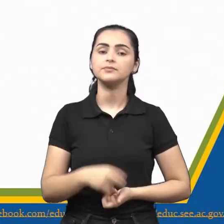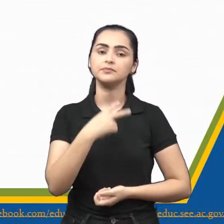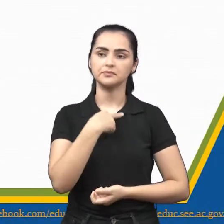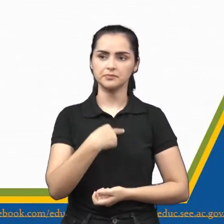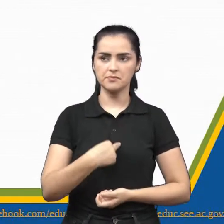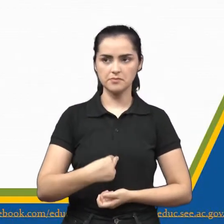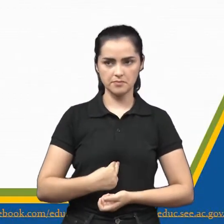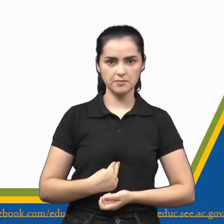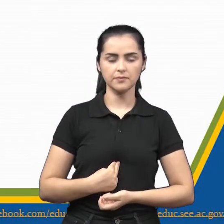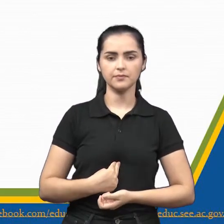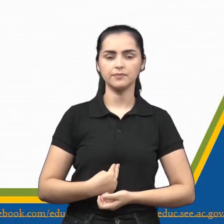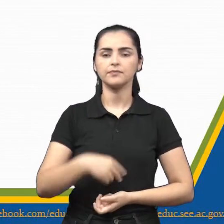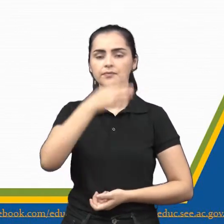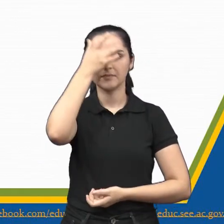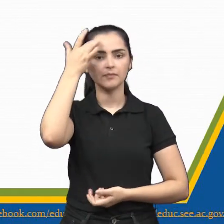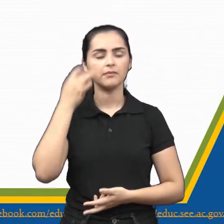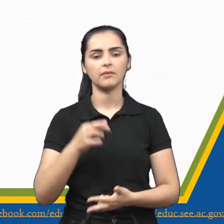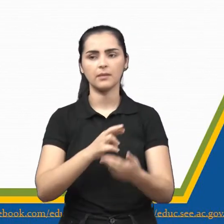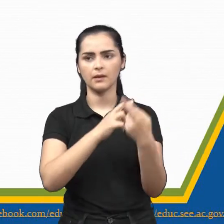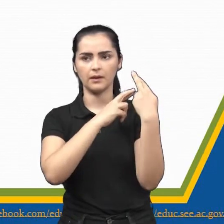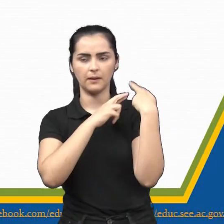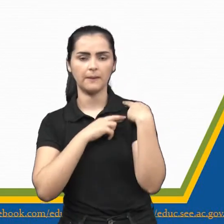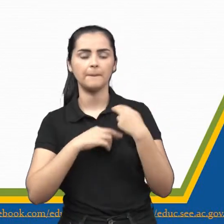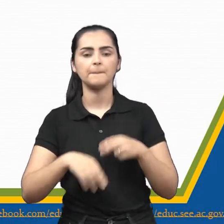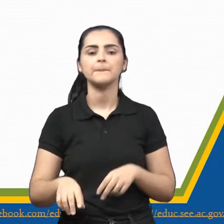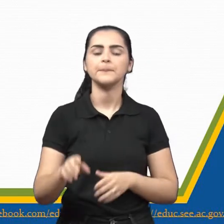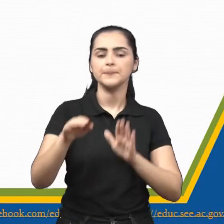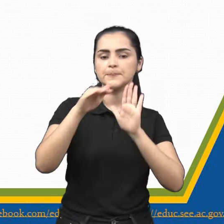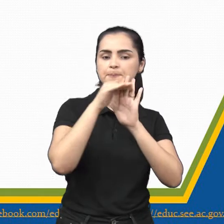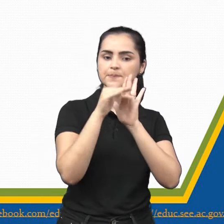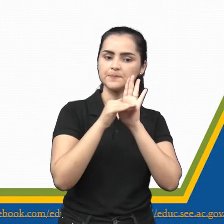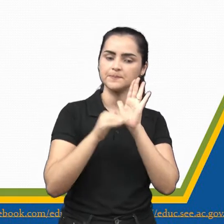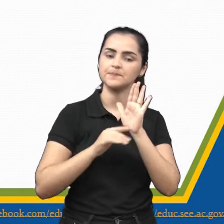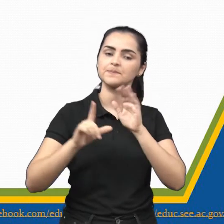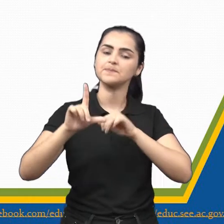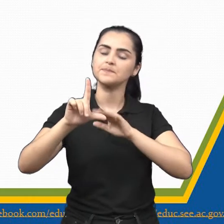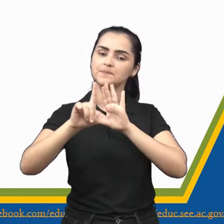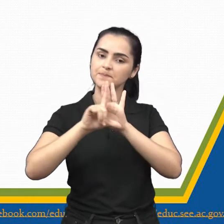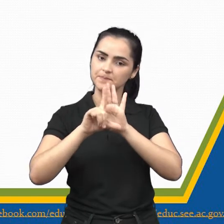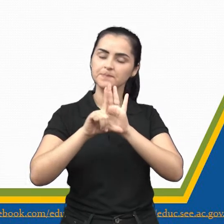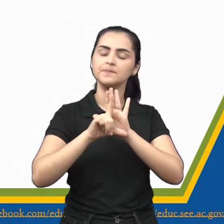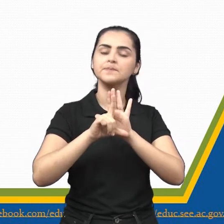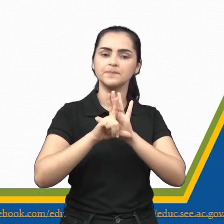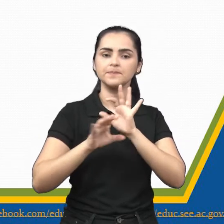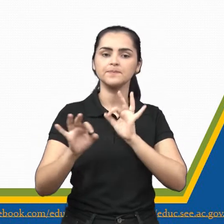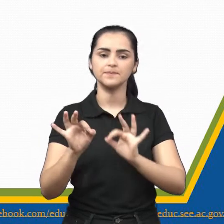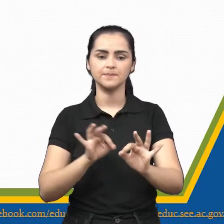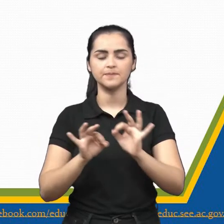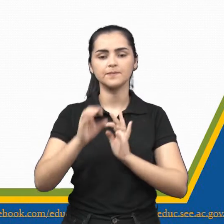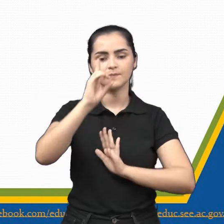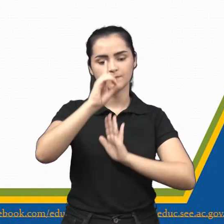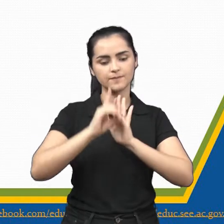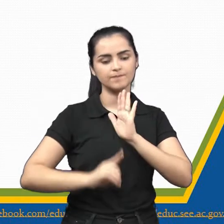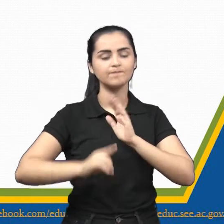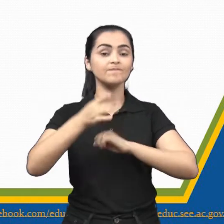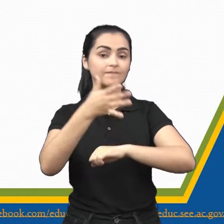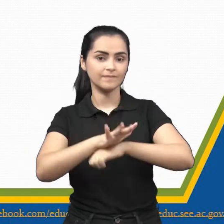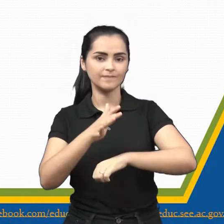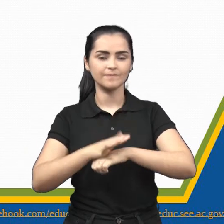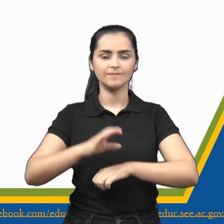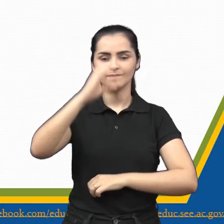Os vereadores são responsáveis pela criação das leis que estipulam os direitos e os deveres